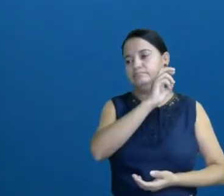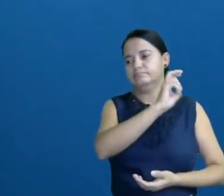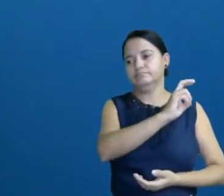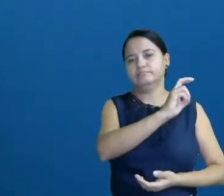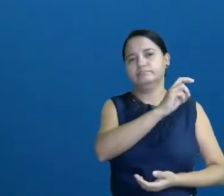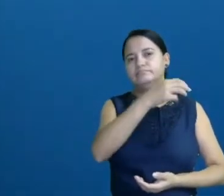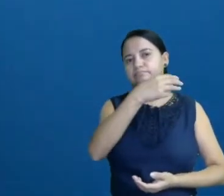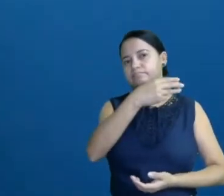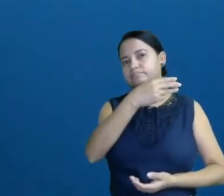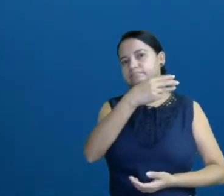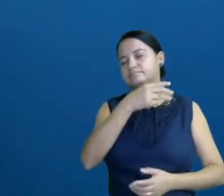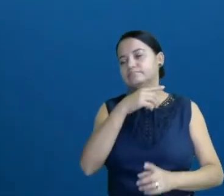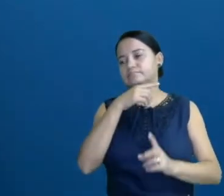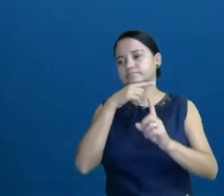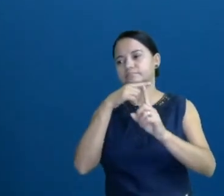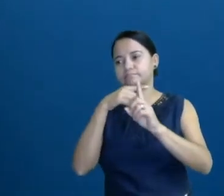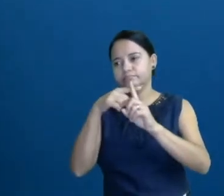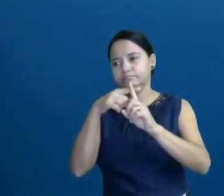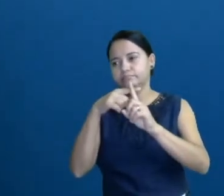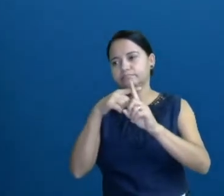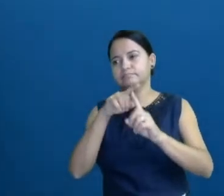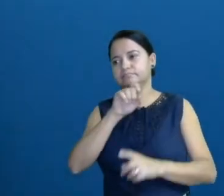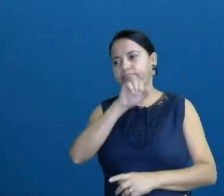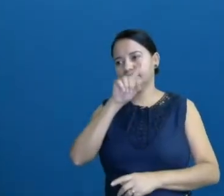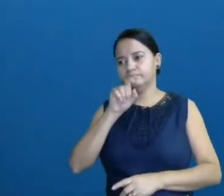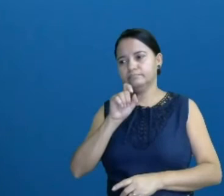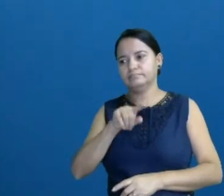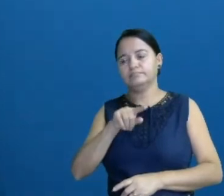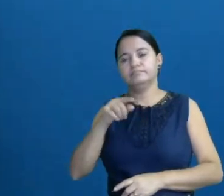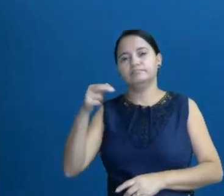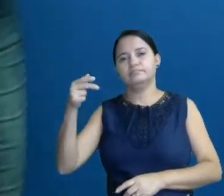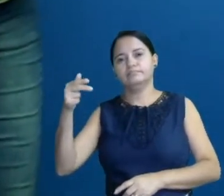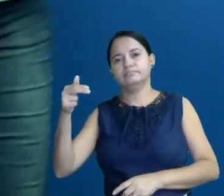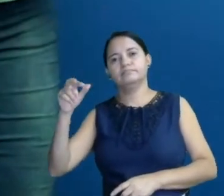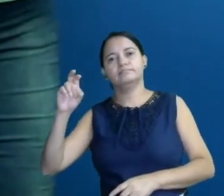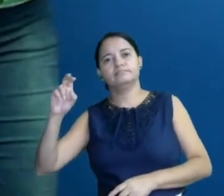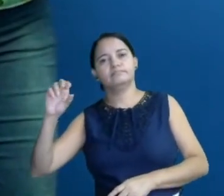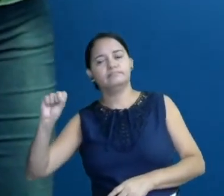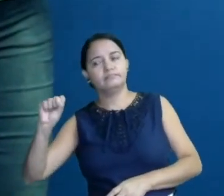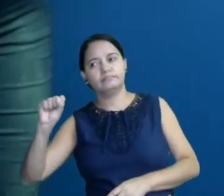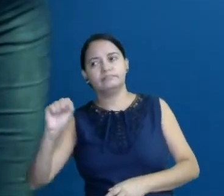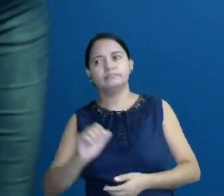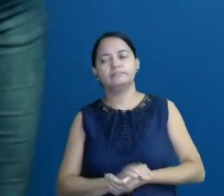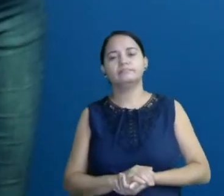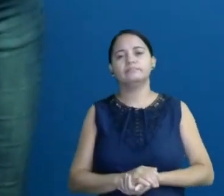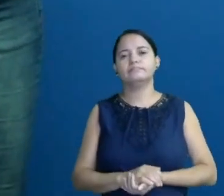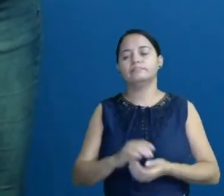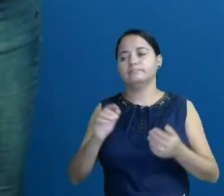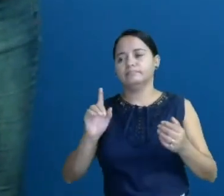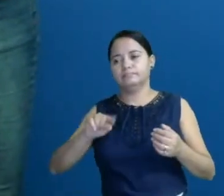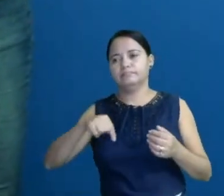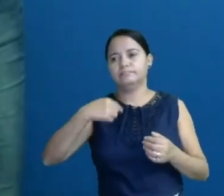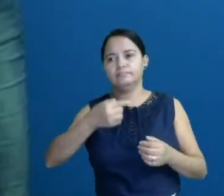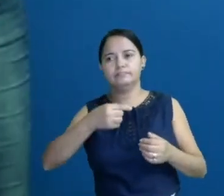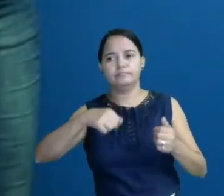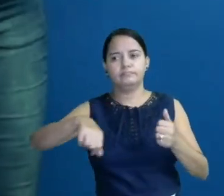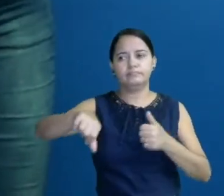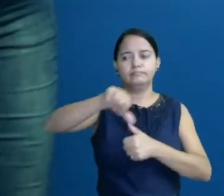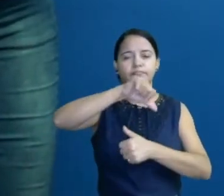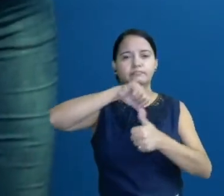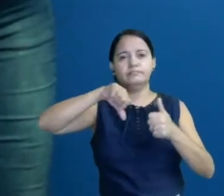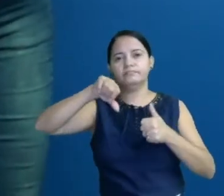5/53 mas o número desconhecido igual a 5853 ele vai passar para depois da